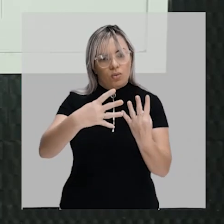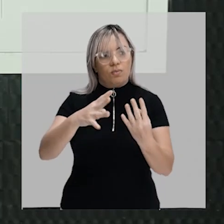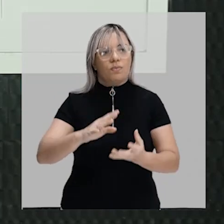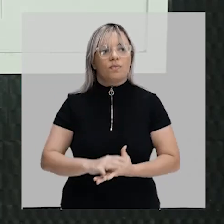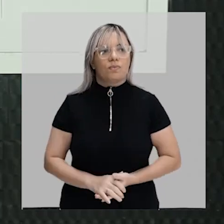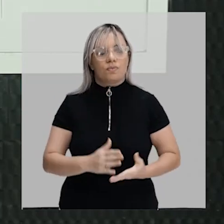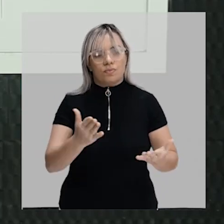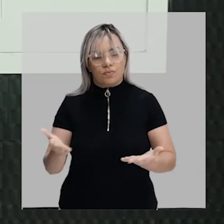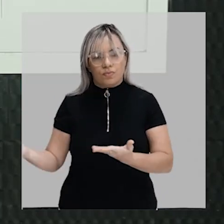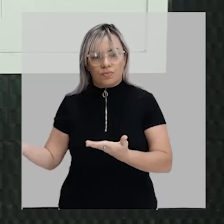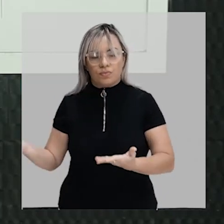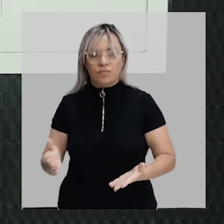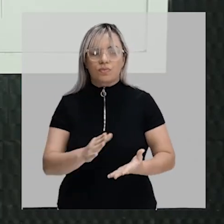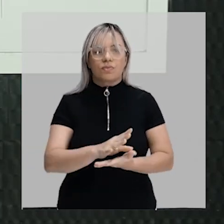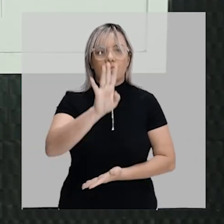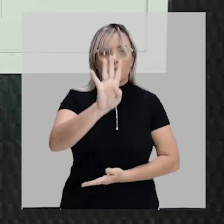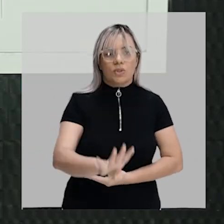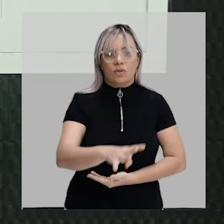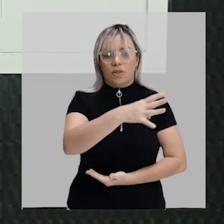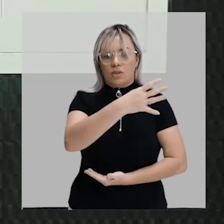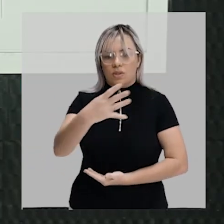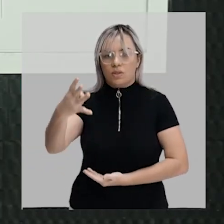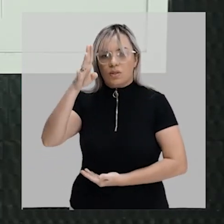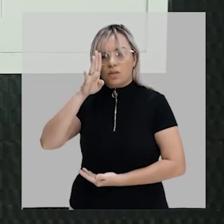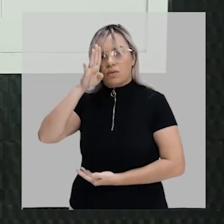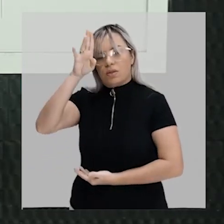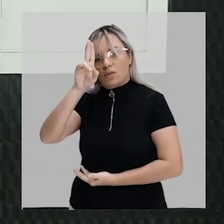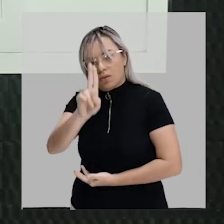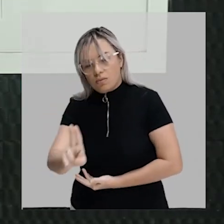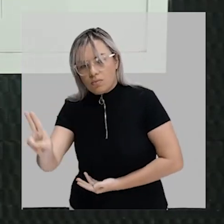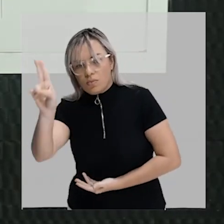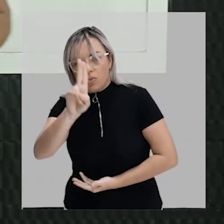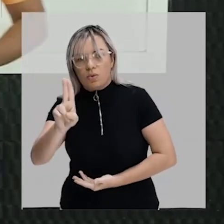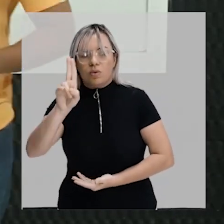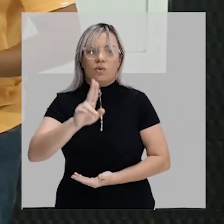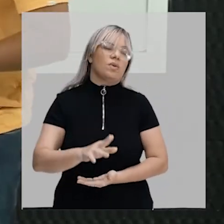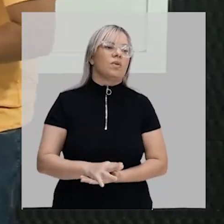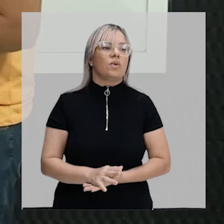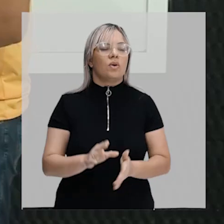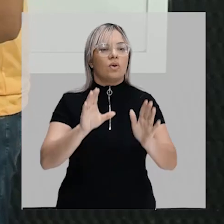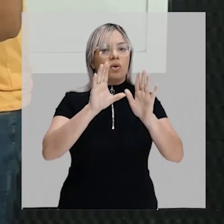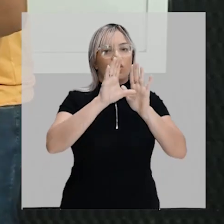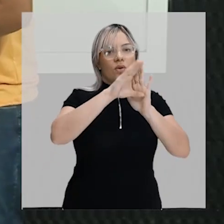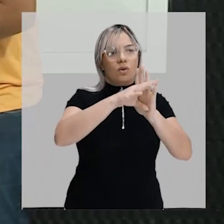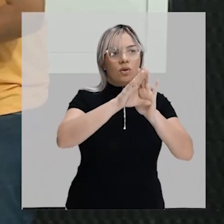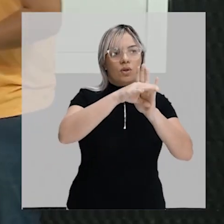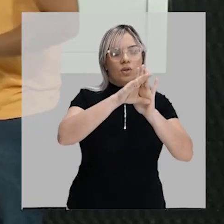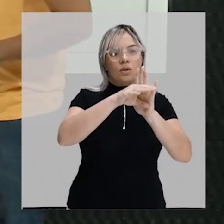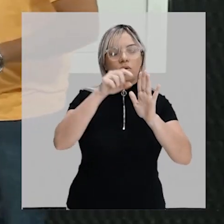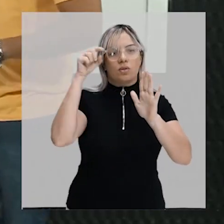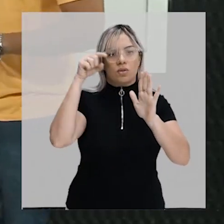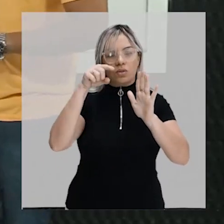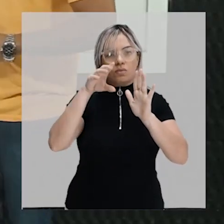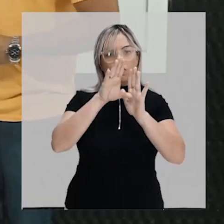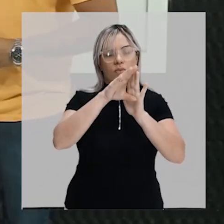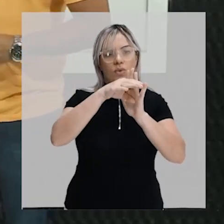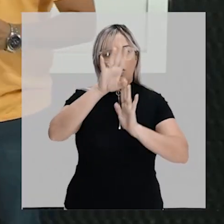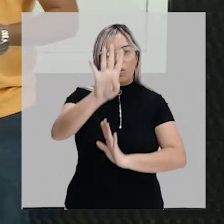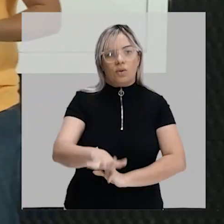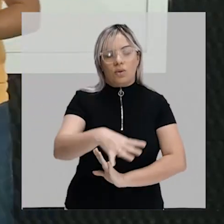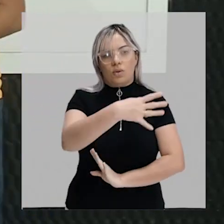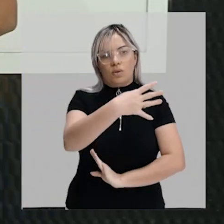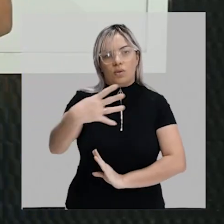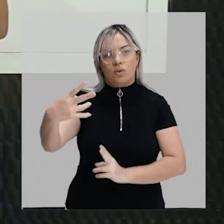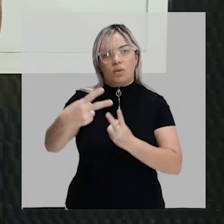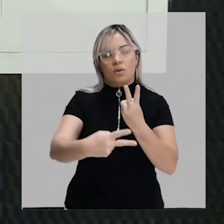acaba sendo uma das matrizes principais tá então o que que é o que é o conceito de uma matriz quadrada